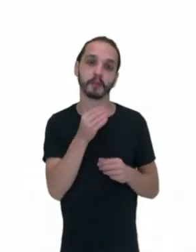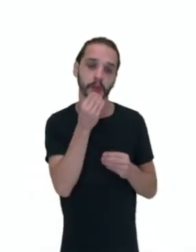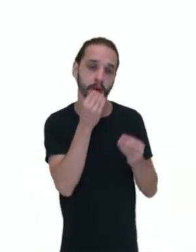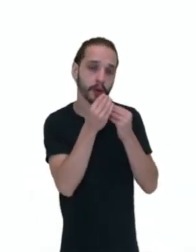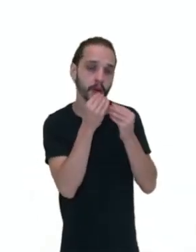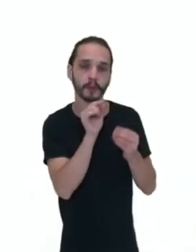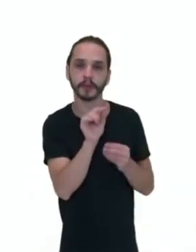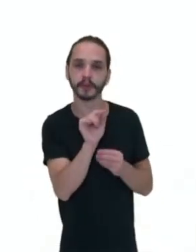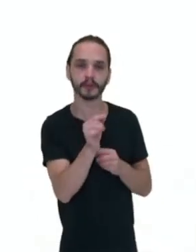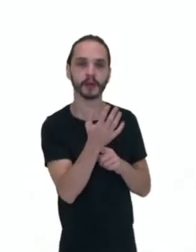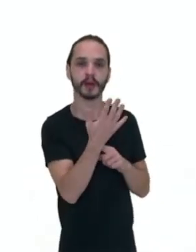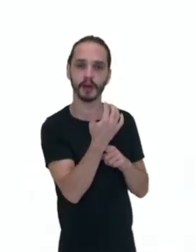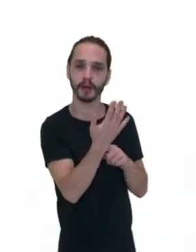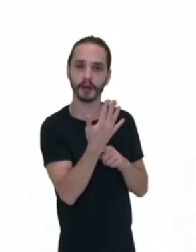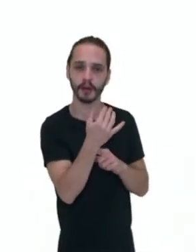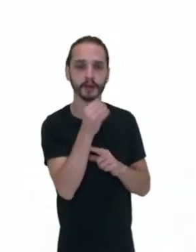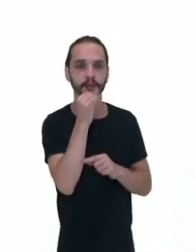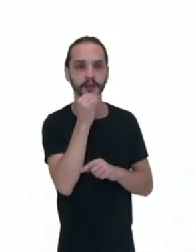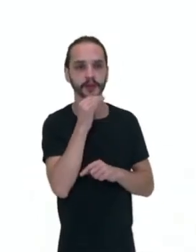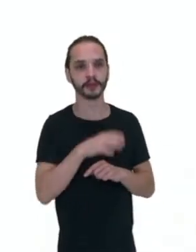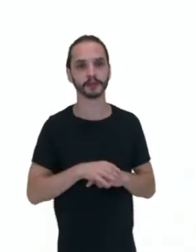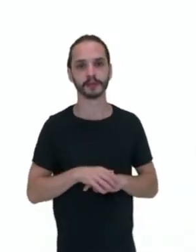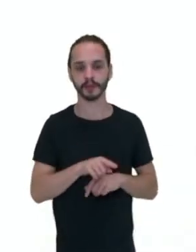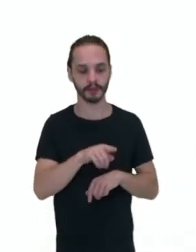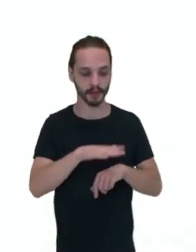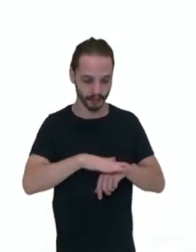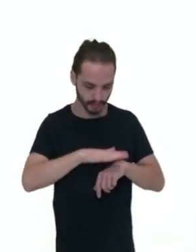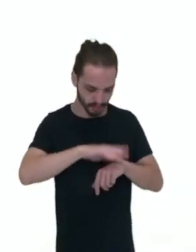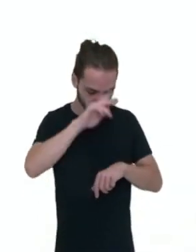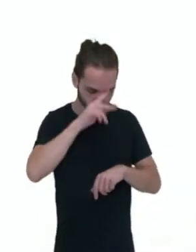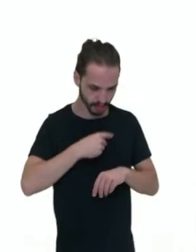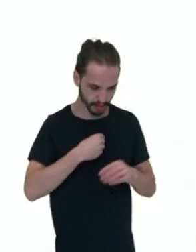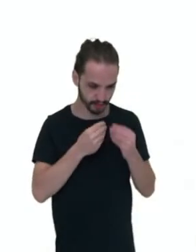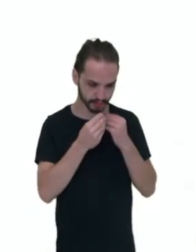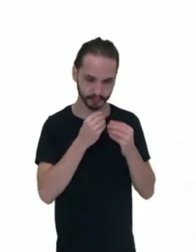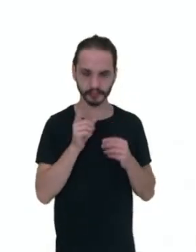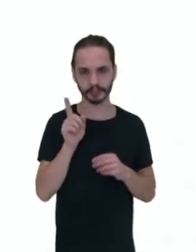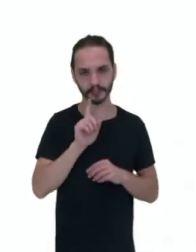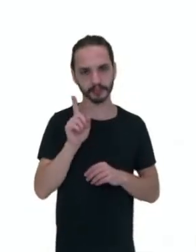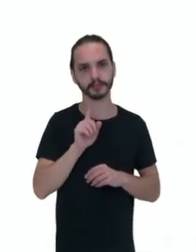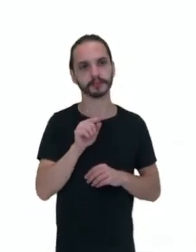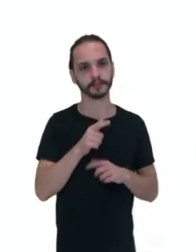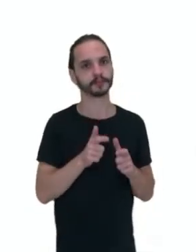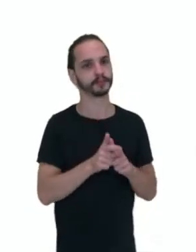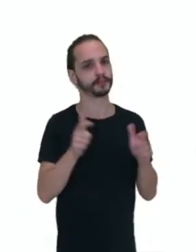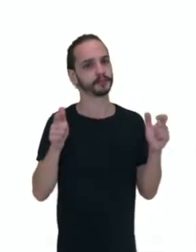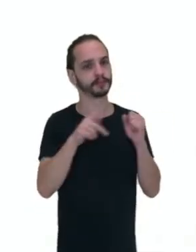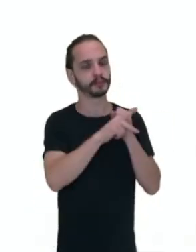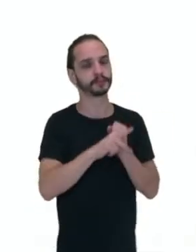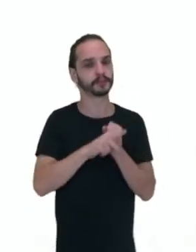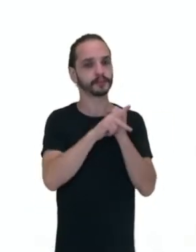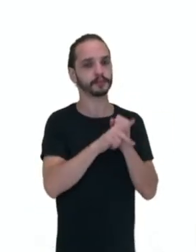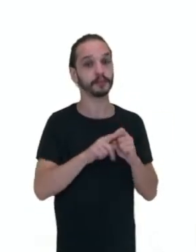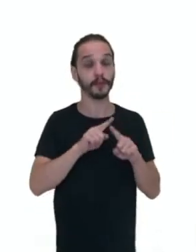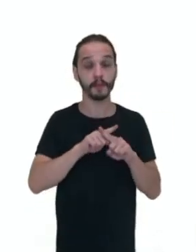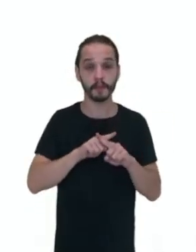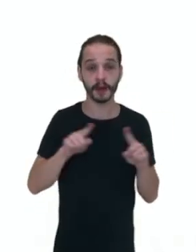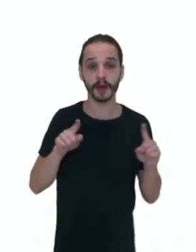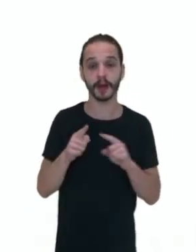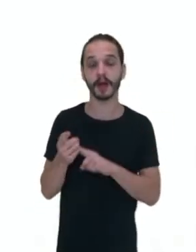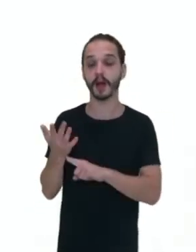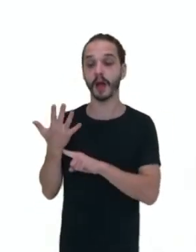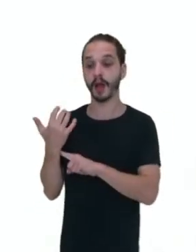os heterótrofos, eles não produzem seu próprio alimento. A maioria dos protozoários não produz. No entanto, as